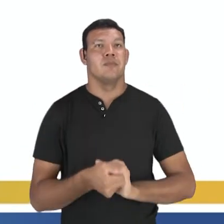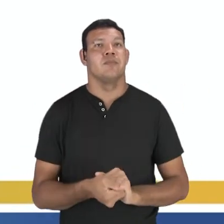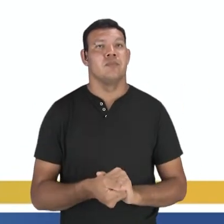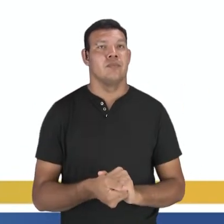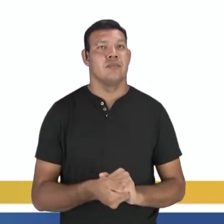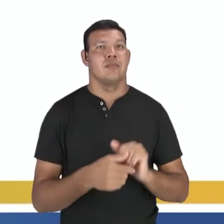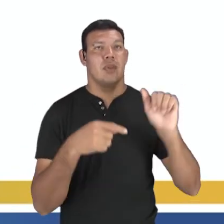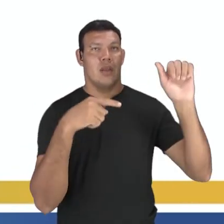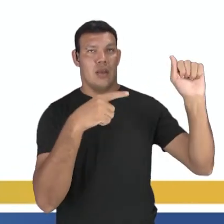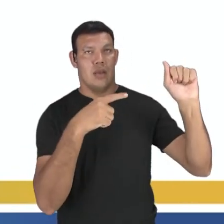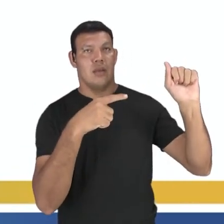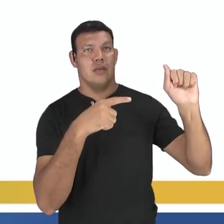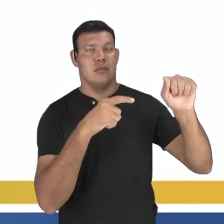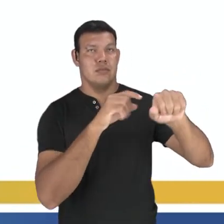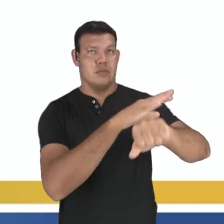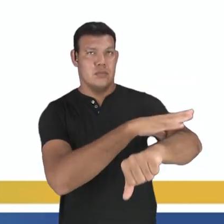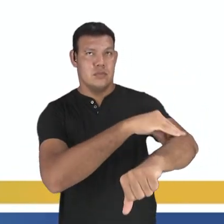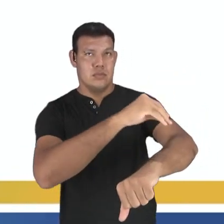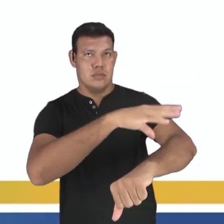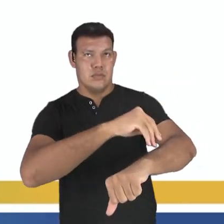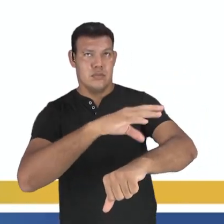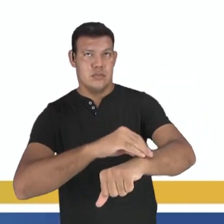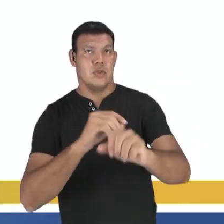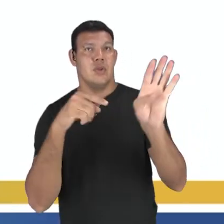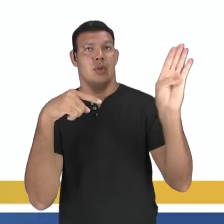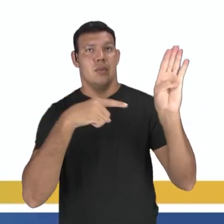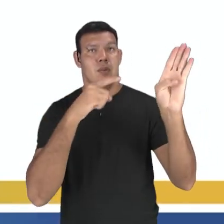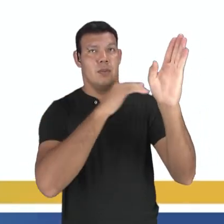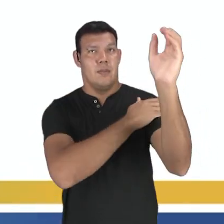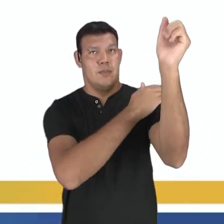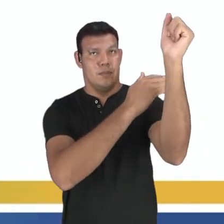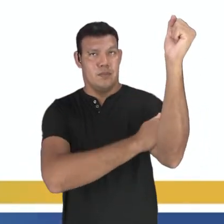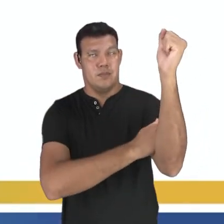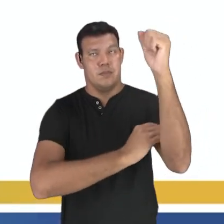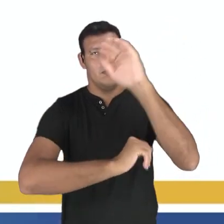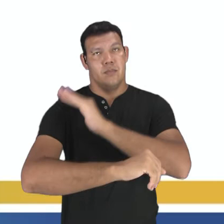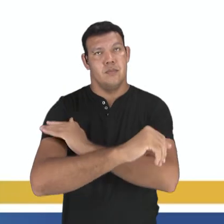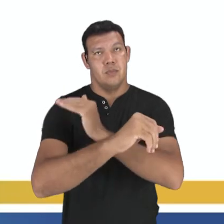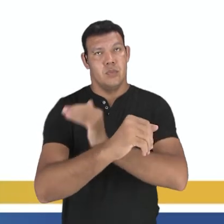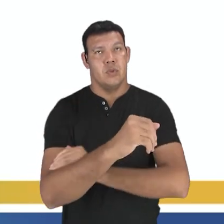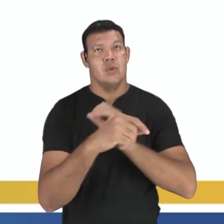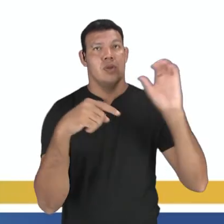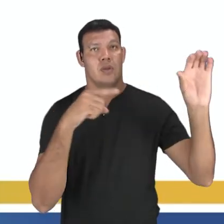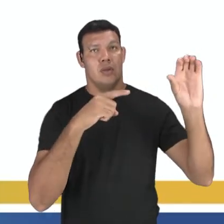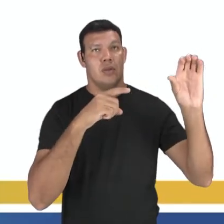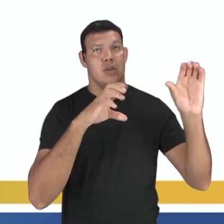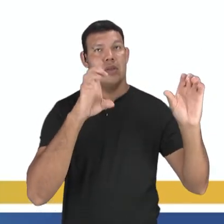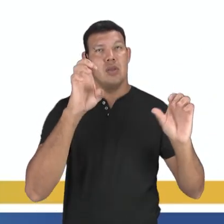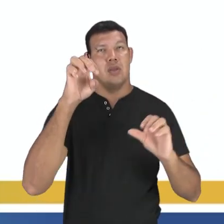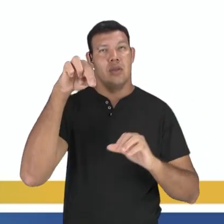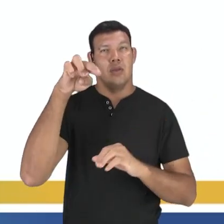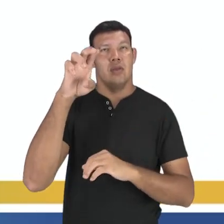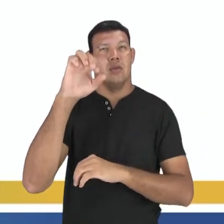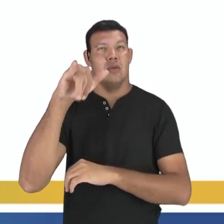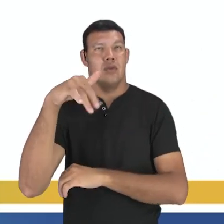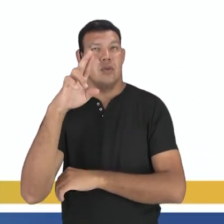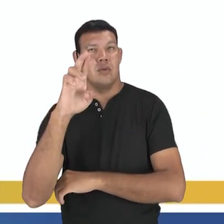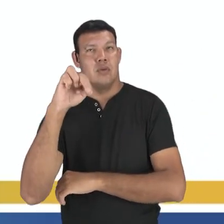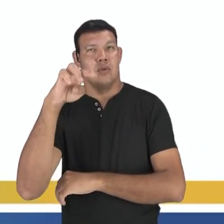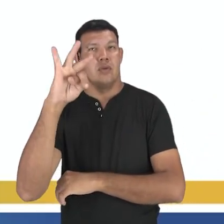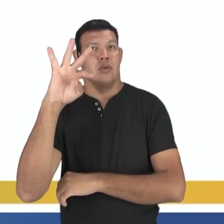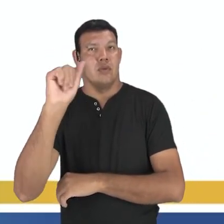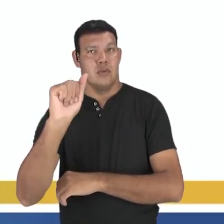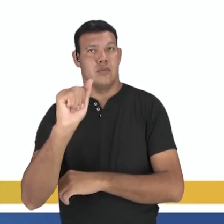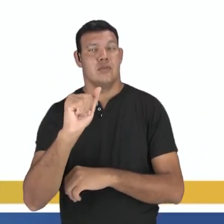muscular, C, conjuntivo ou letra D, nervoso. E aí, o tecido ósseo, ele se encaixa em qual dessas